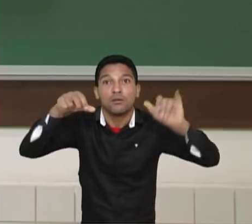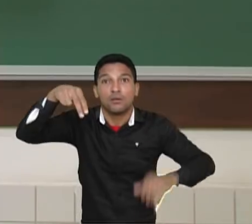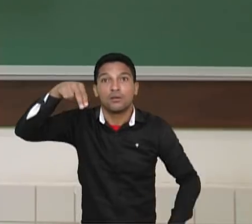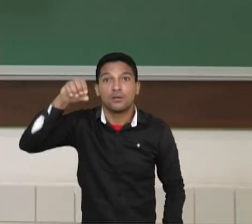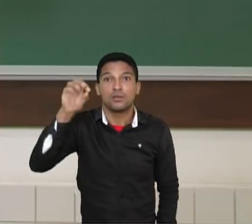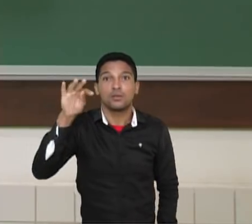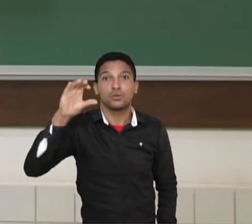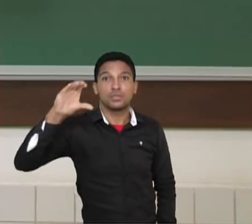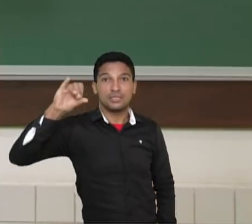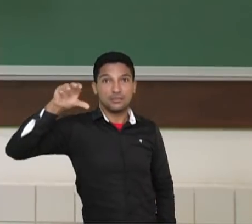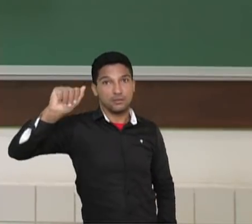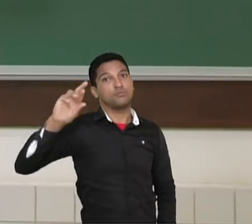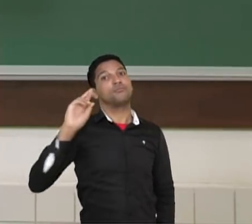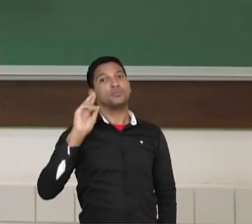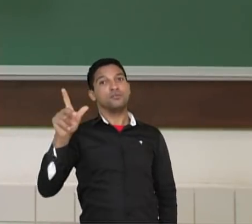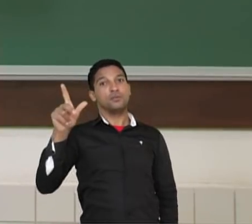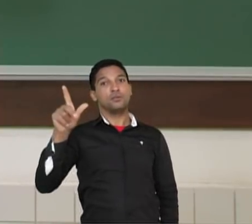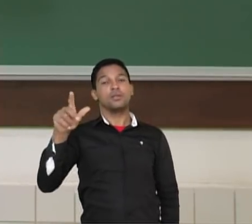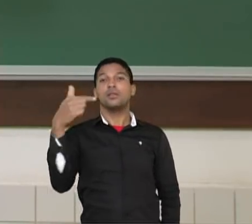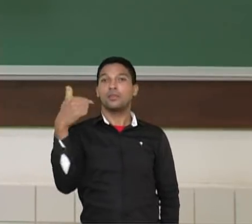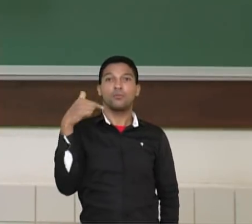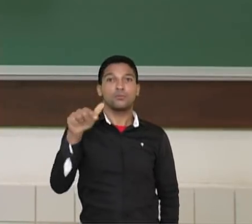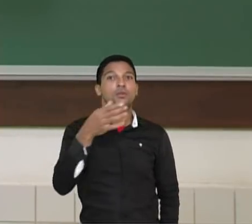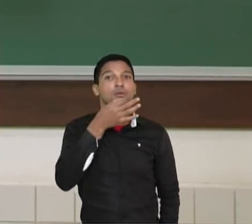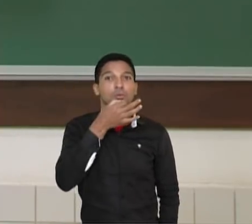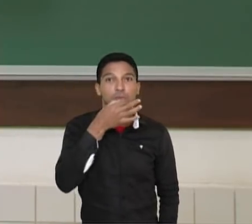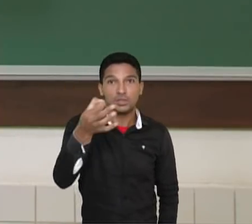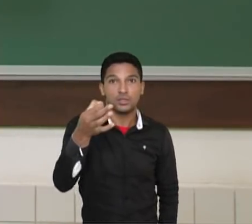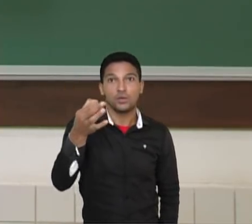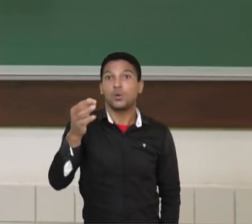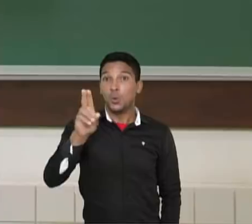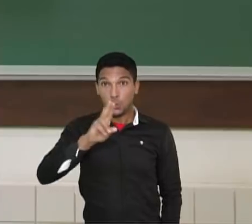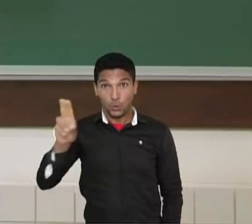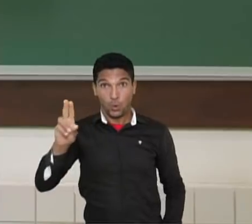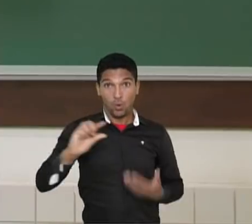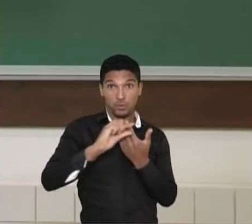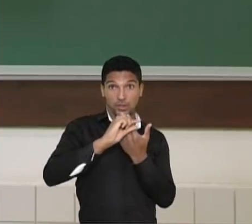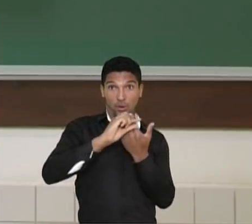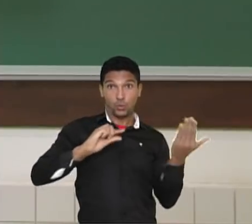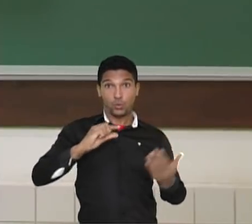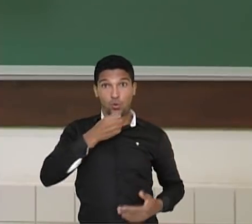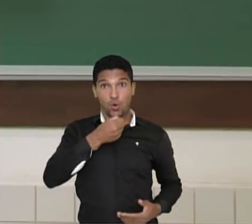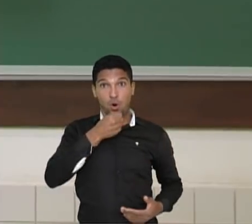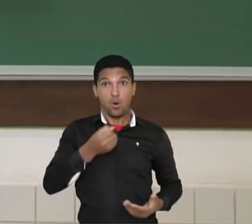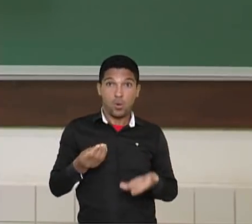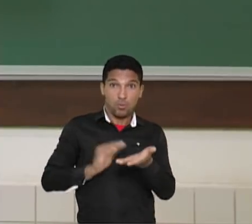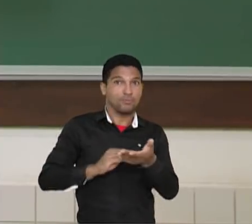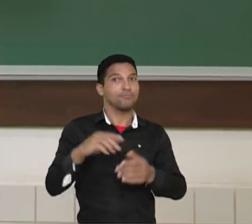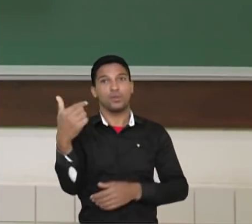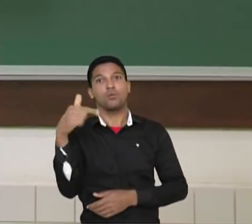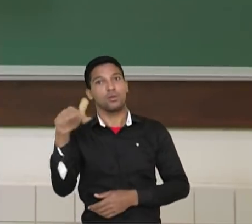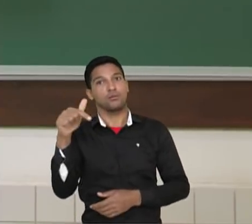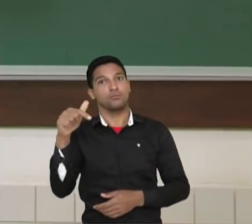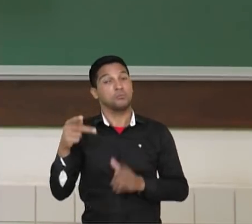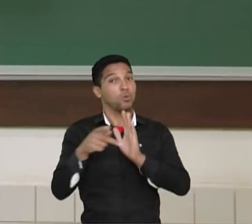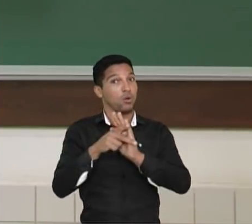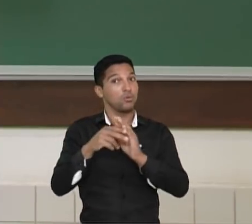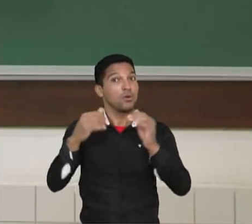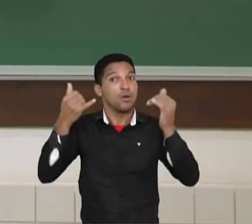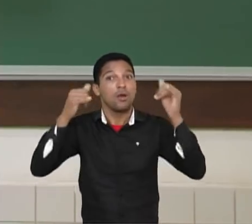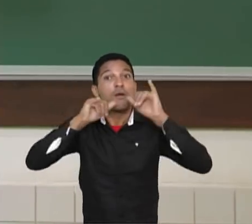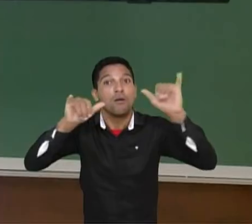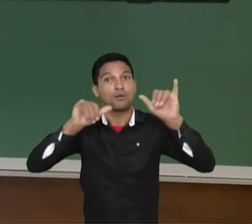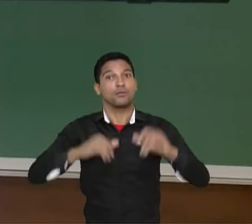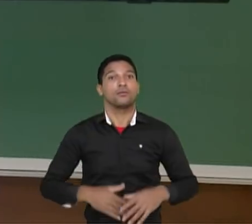E ela não leva o nome do jornalista que produziu, ok? Então vamos fazer a leitura agora do texto desta reportagem.